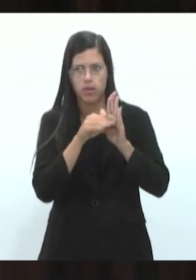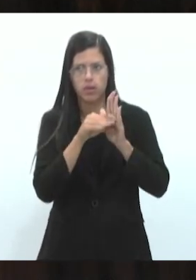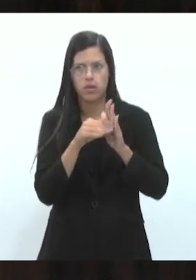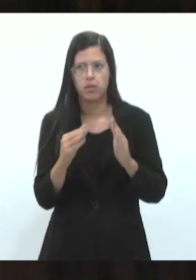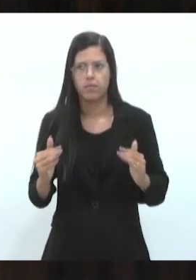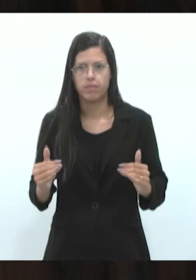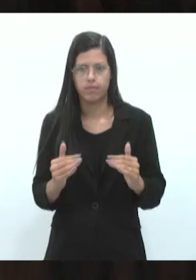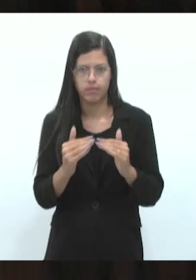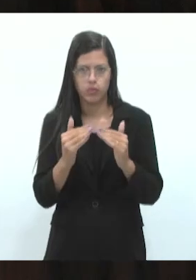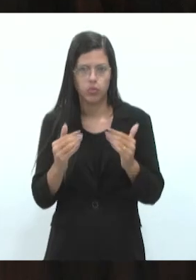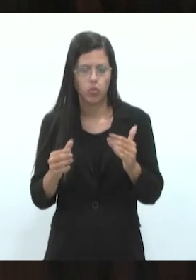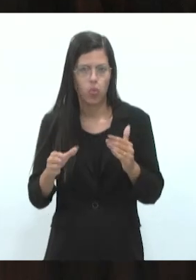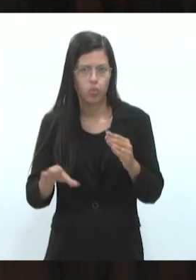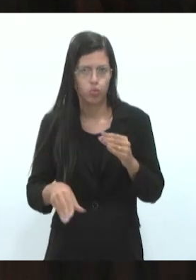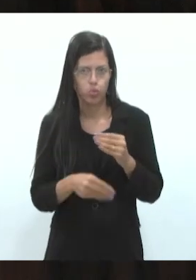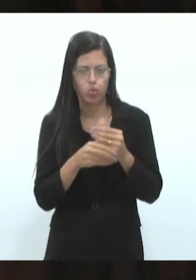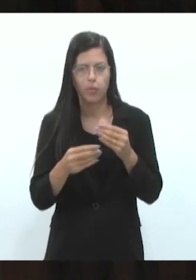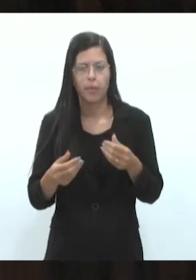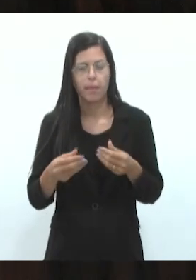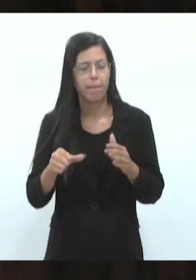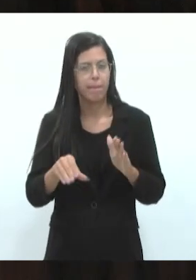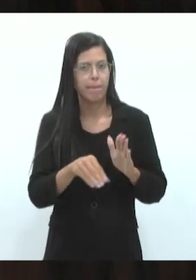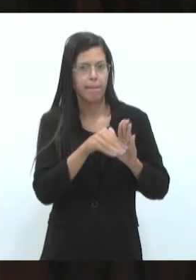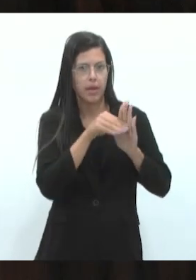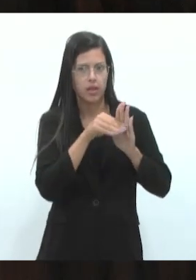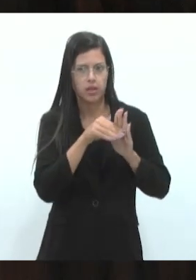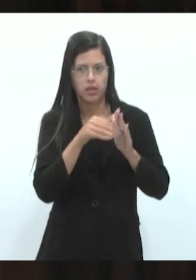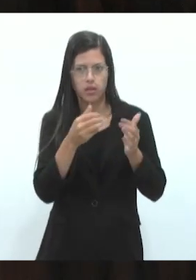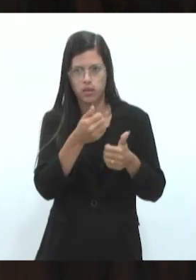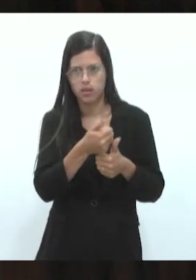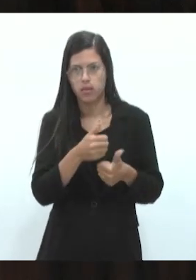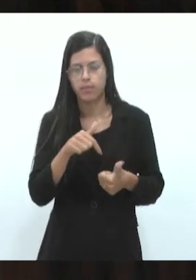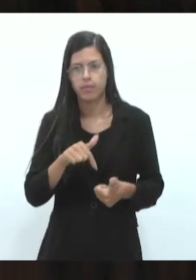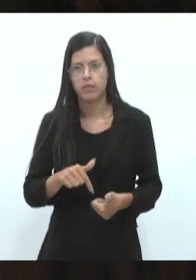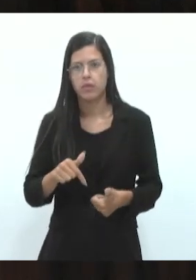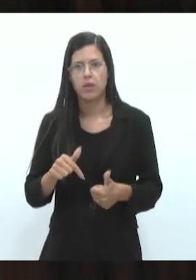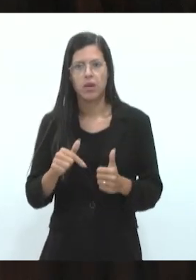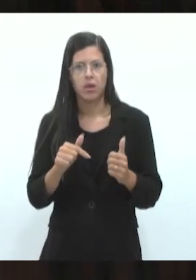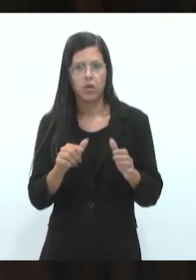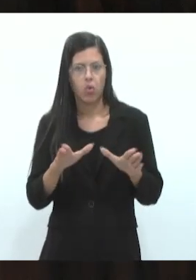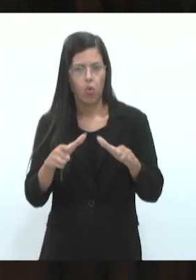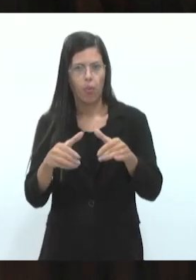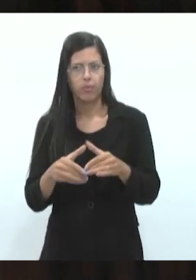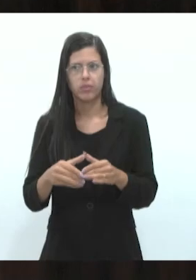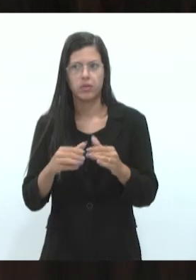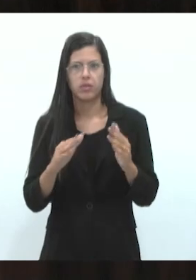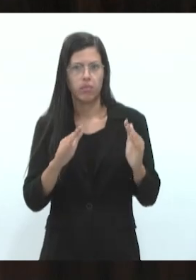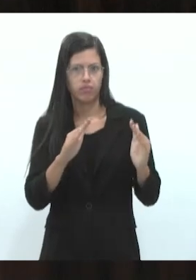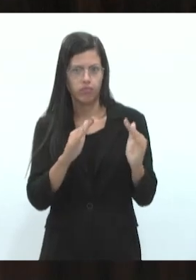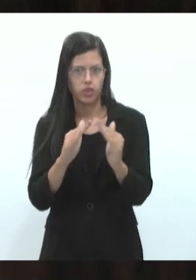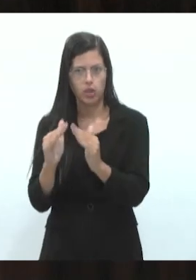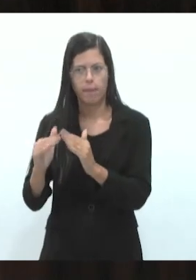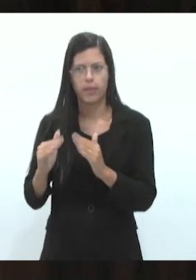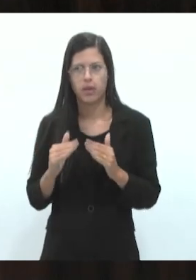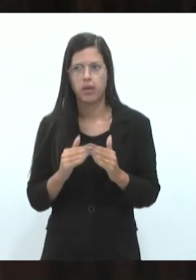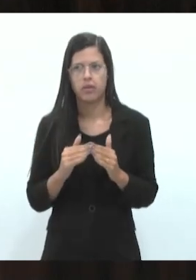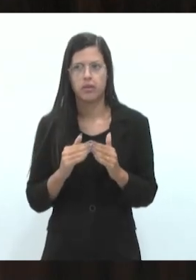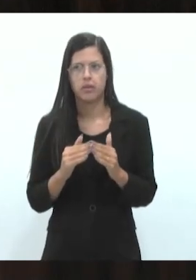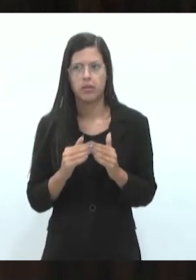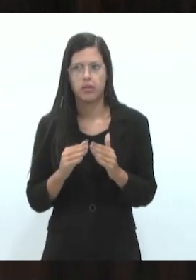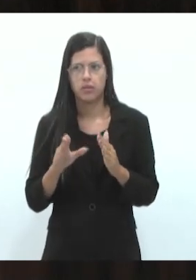com subemenda. A emenda da Comissão de Política Urbana, Habitação e Assuntos Fundiários, concluindo